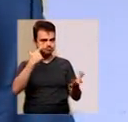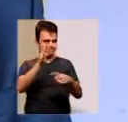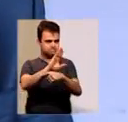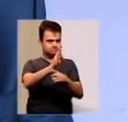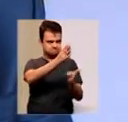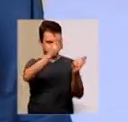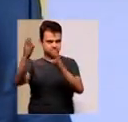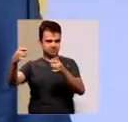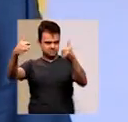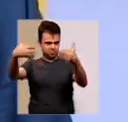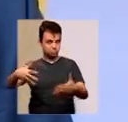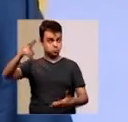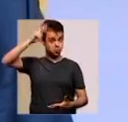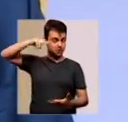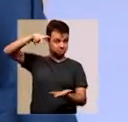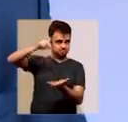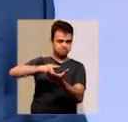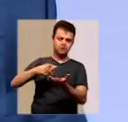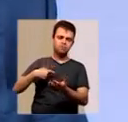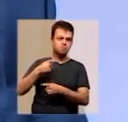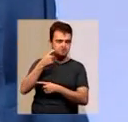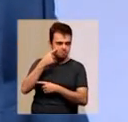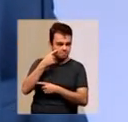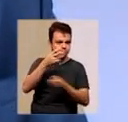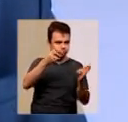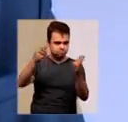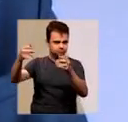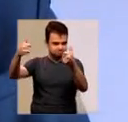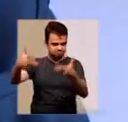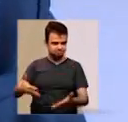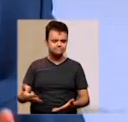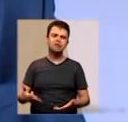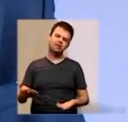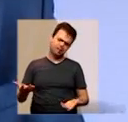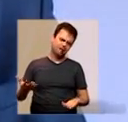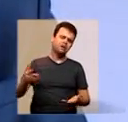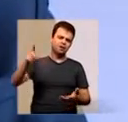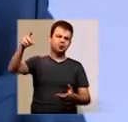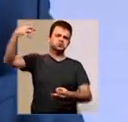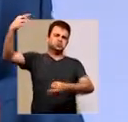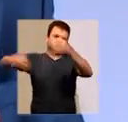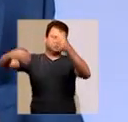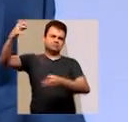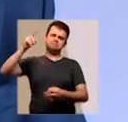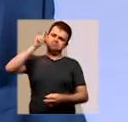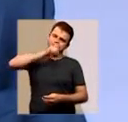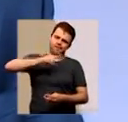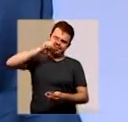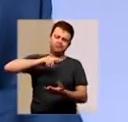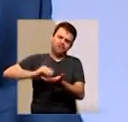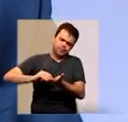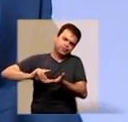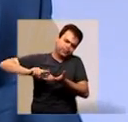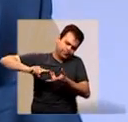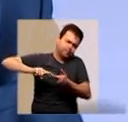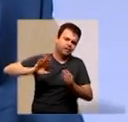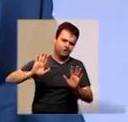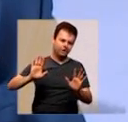no VT. Primeiro que a justiça é falha, a justiça não tem atendido, muito pelo